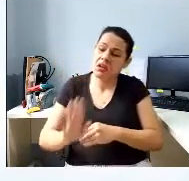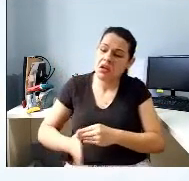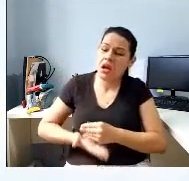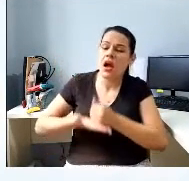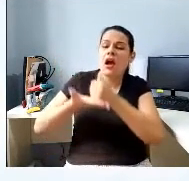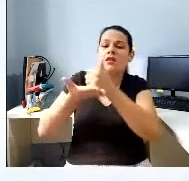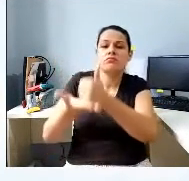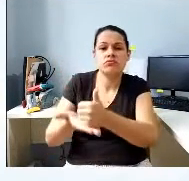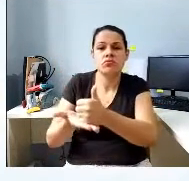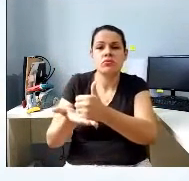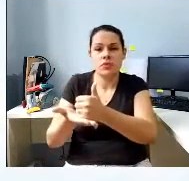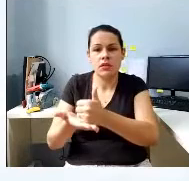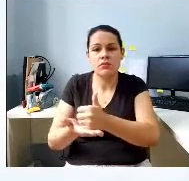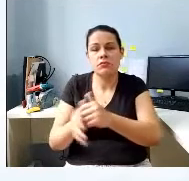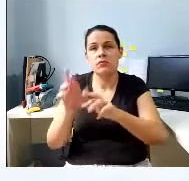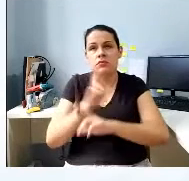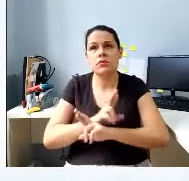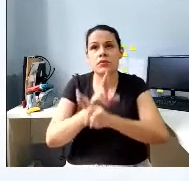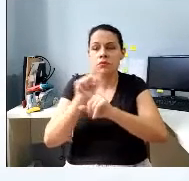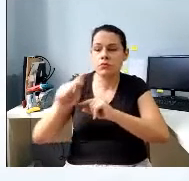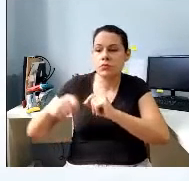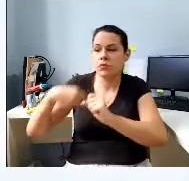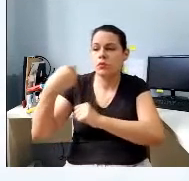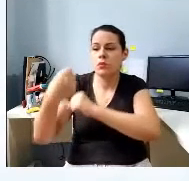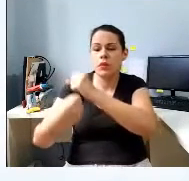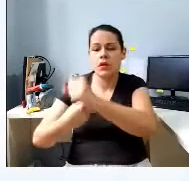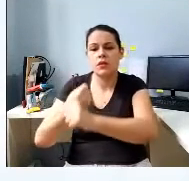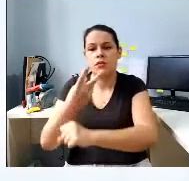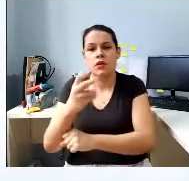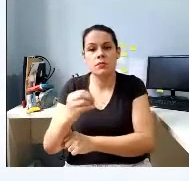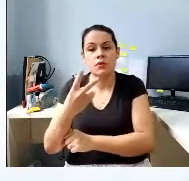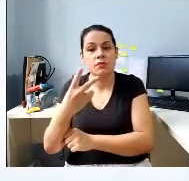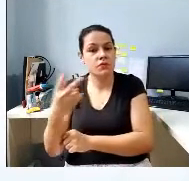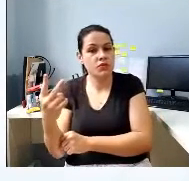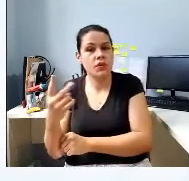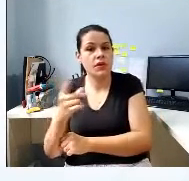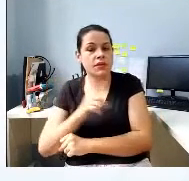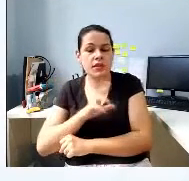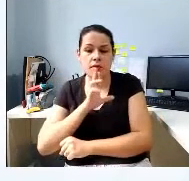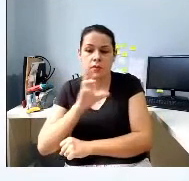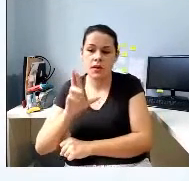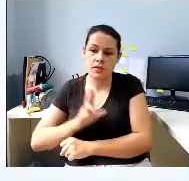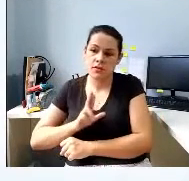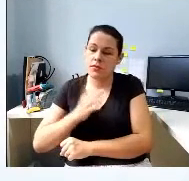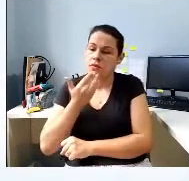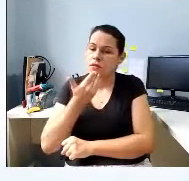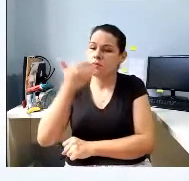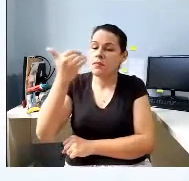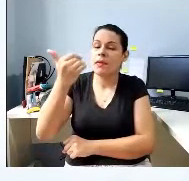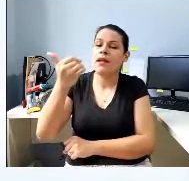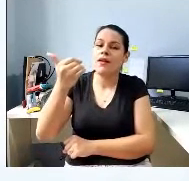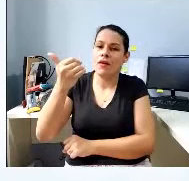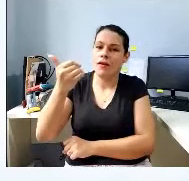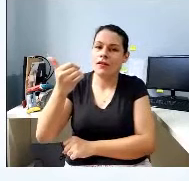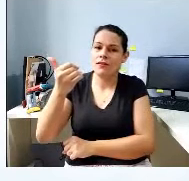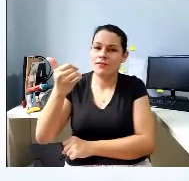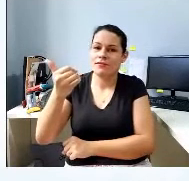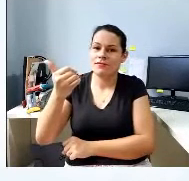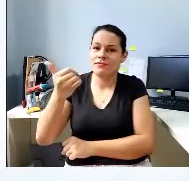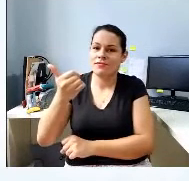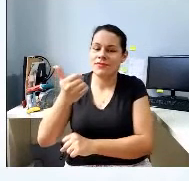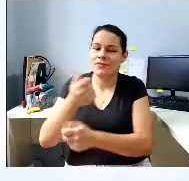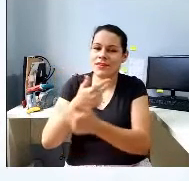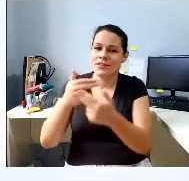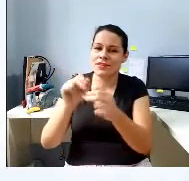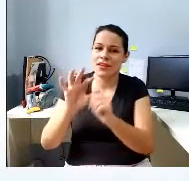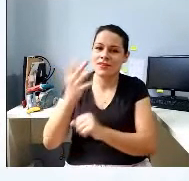em 2022 a gente tenha resultados que, muito menos do que as nuvens, nos façam